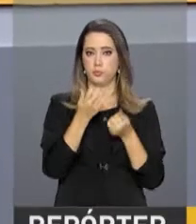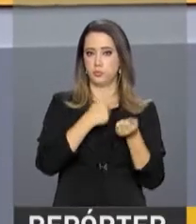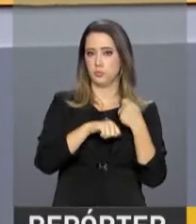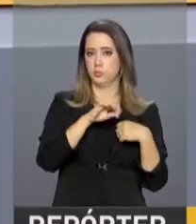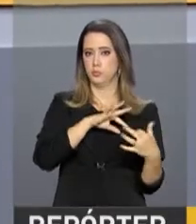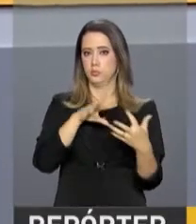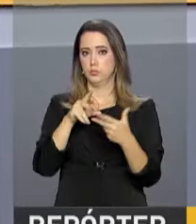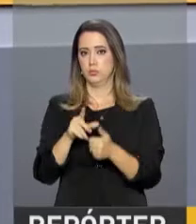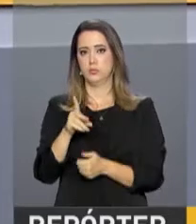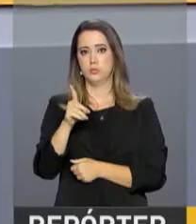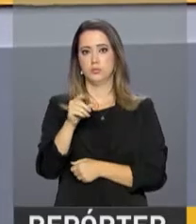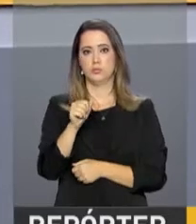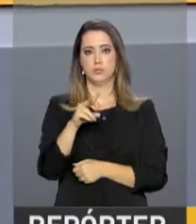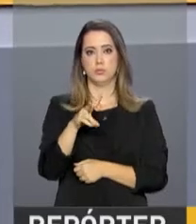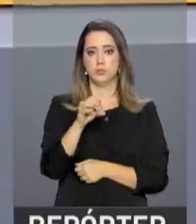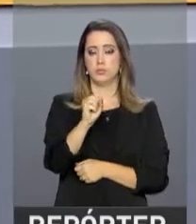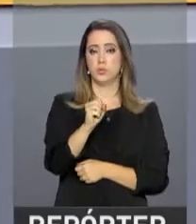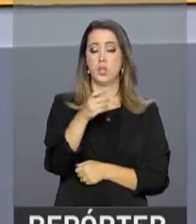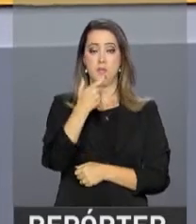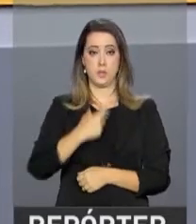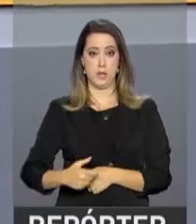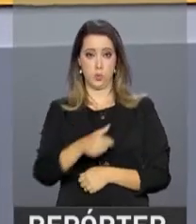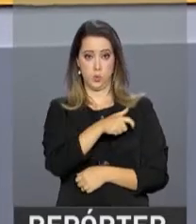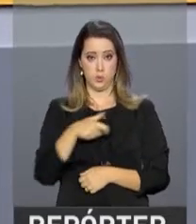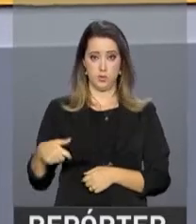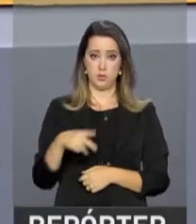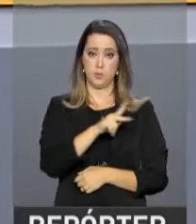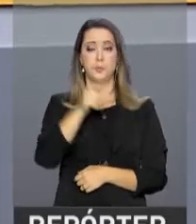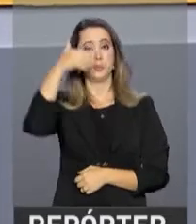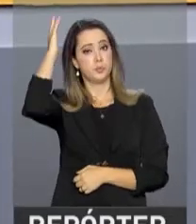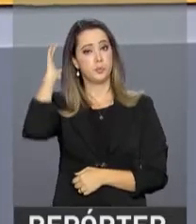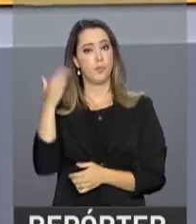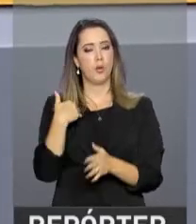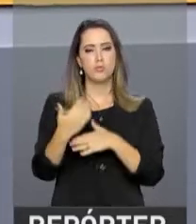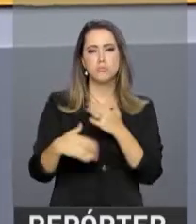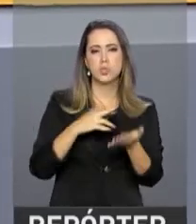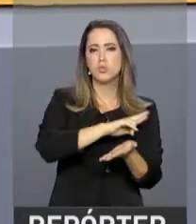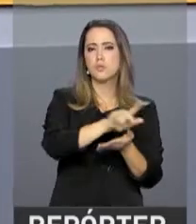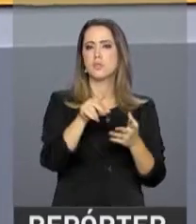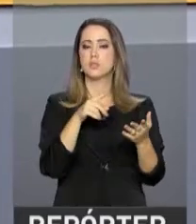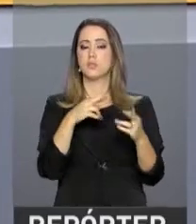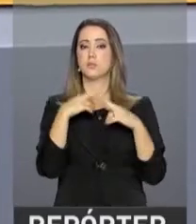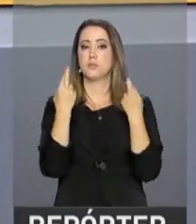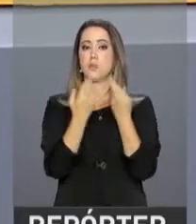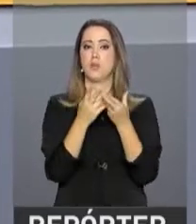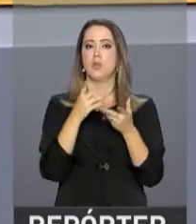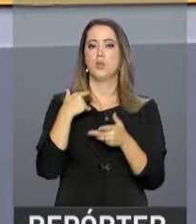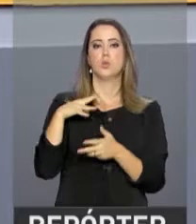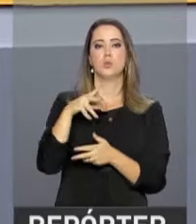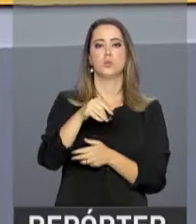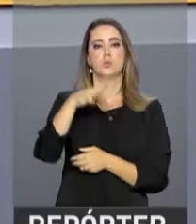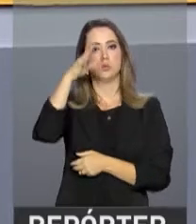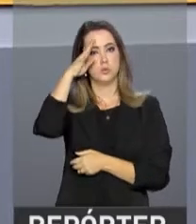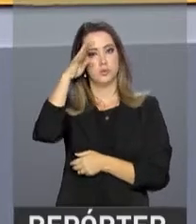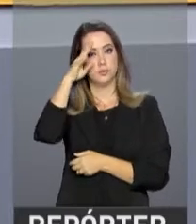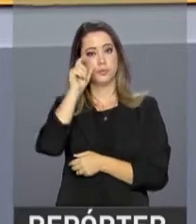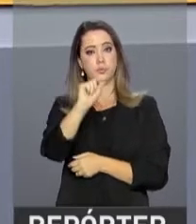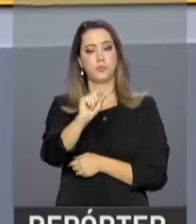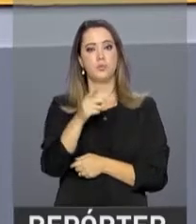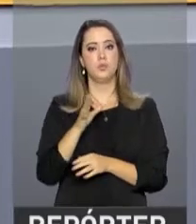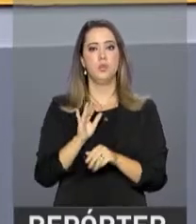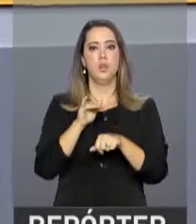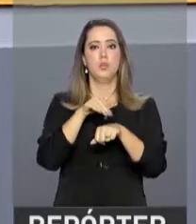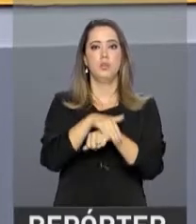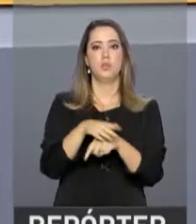econômico mundial em davos na suíça o presidente michel temer manteve uma série de reuniões que duraram toda a quarta feira à noite